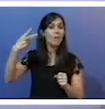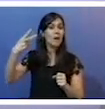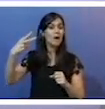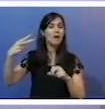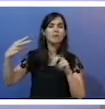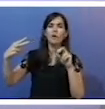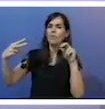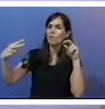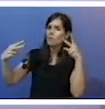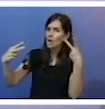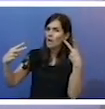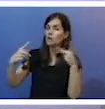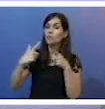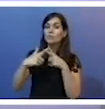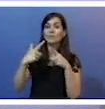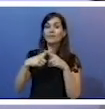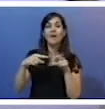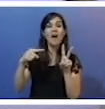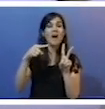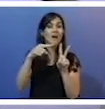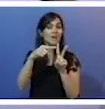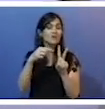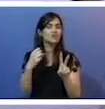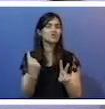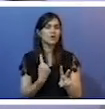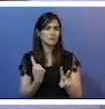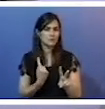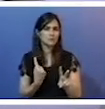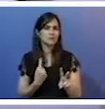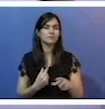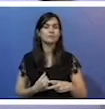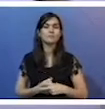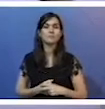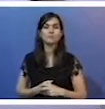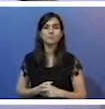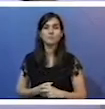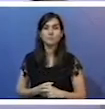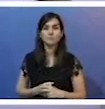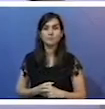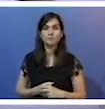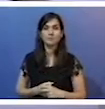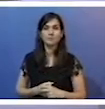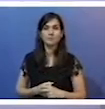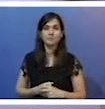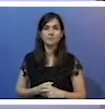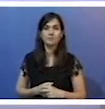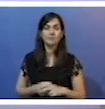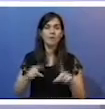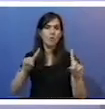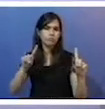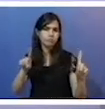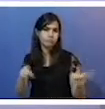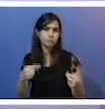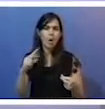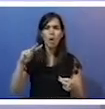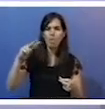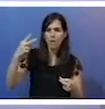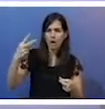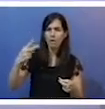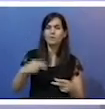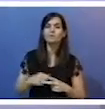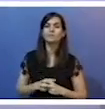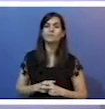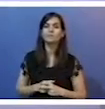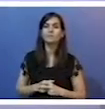quadrado porque a Raíssa tá sozinha aí eu consigo tirar ela do símbolo da Raiz e levando os dois lados uma